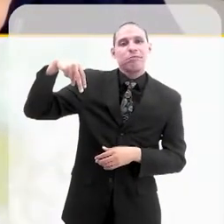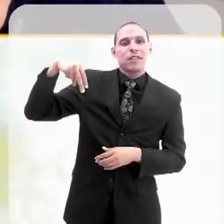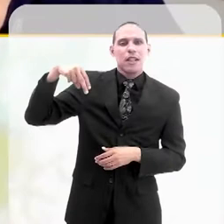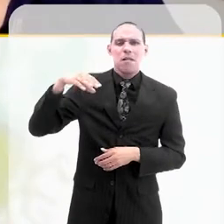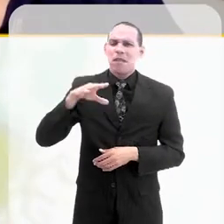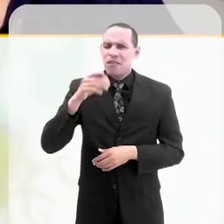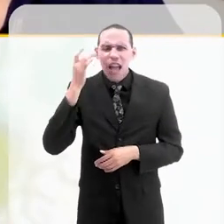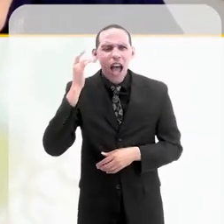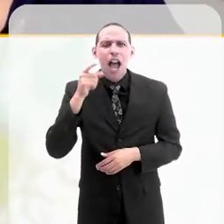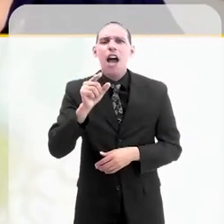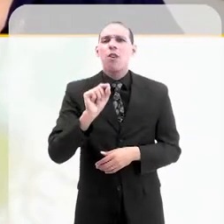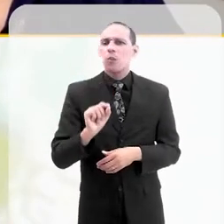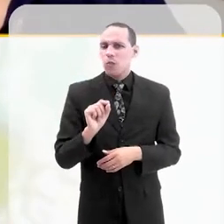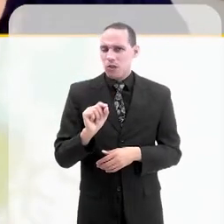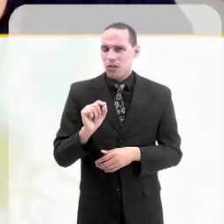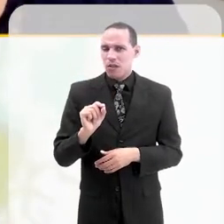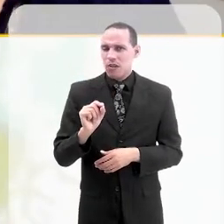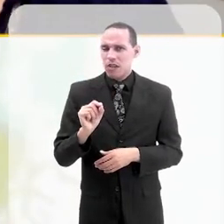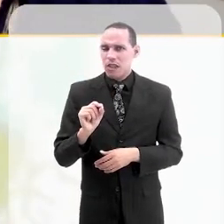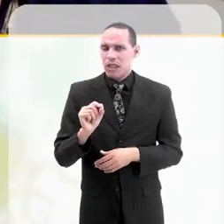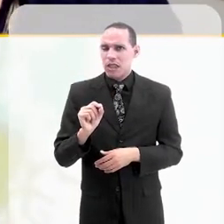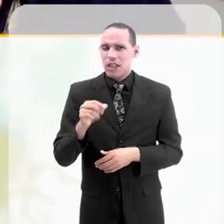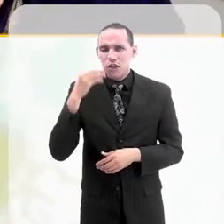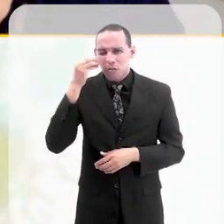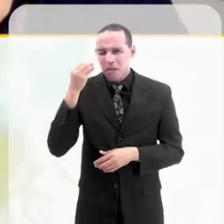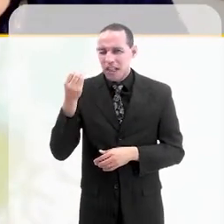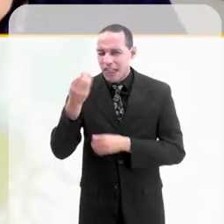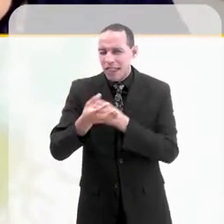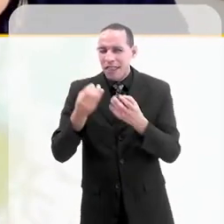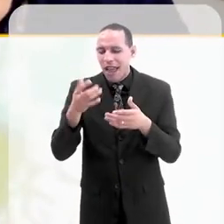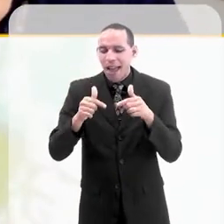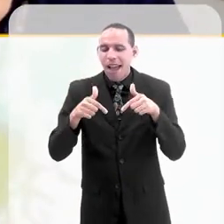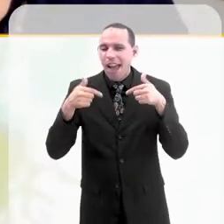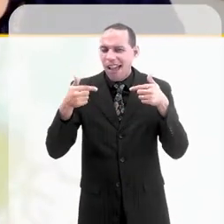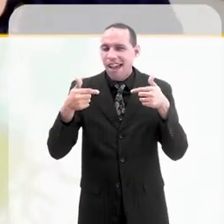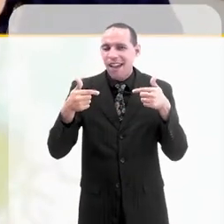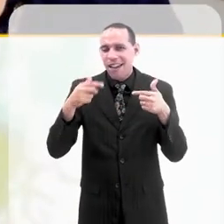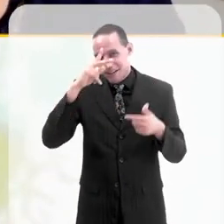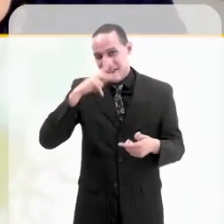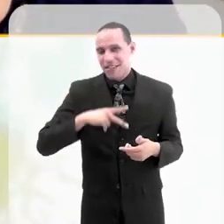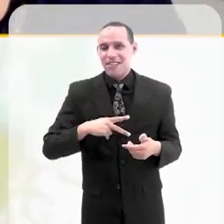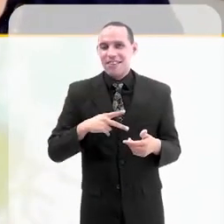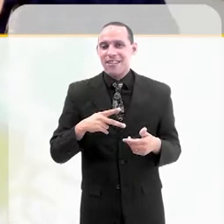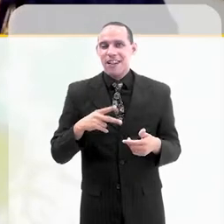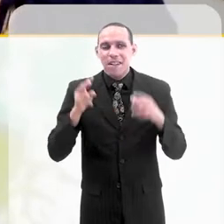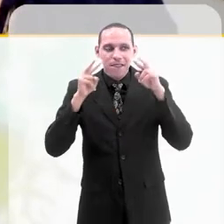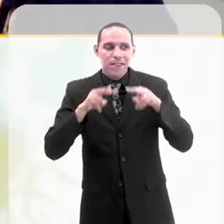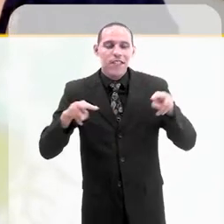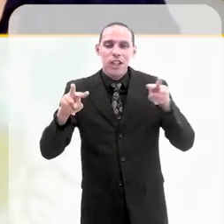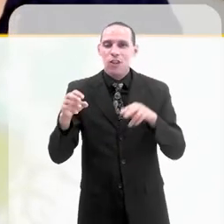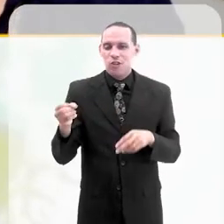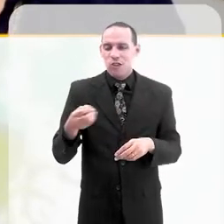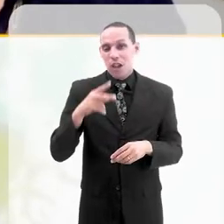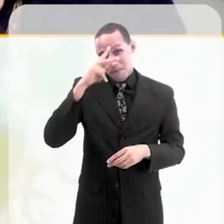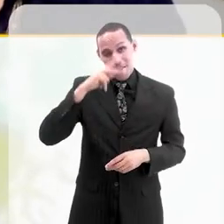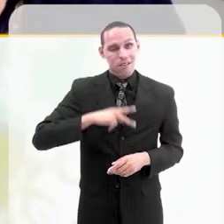que te trouxe isso? Essa Olha, Dani, nova visão sobre